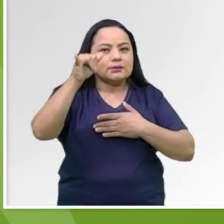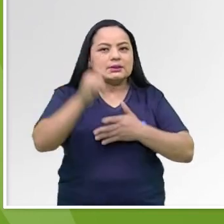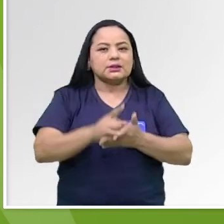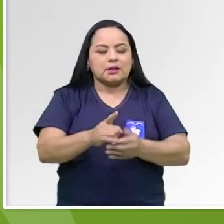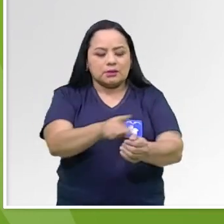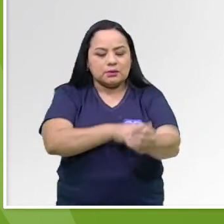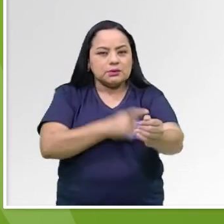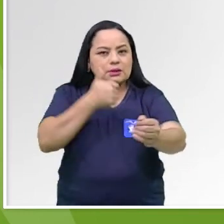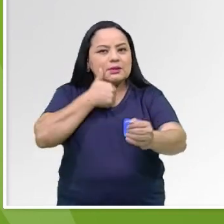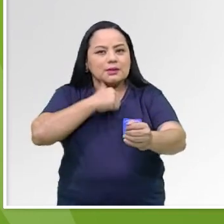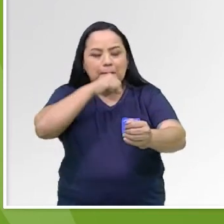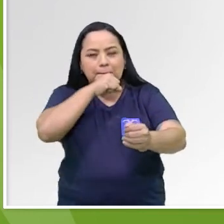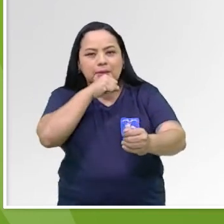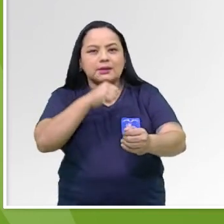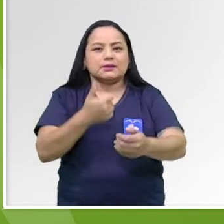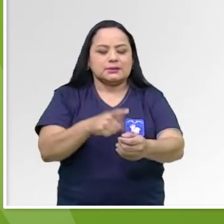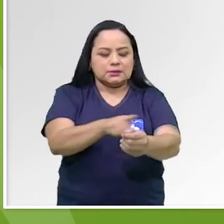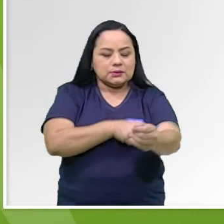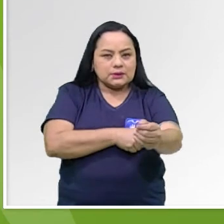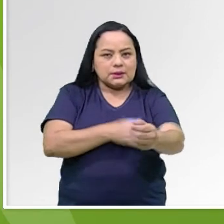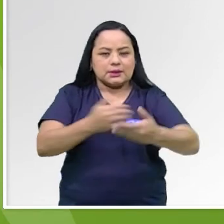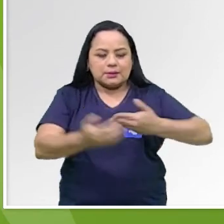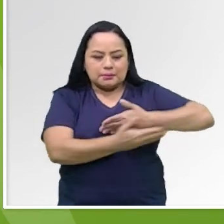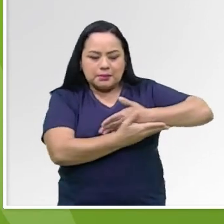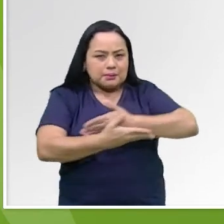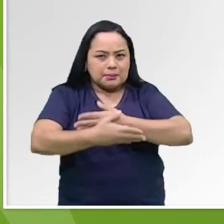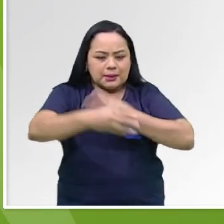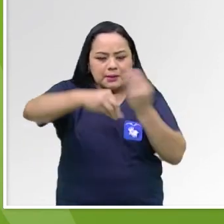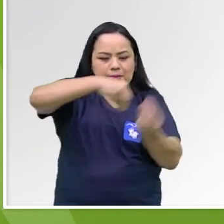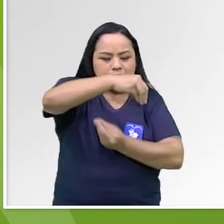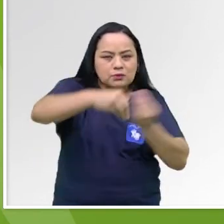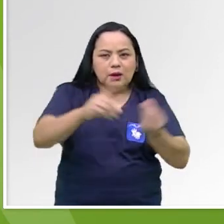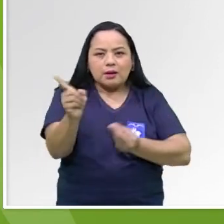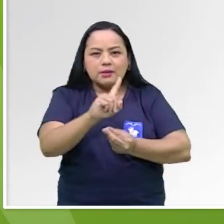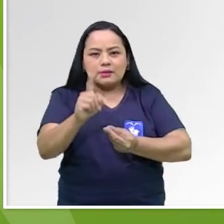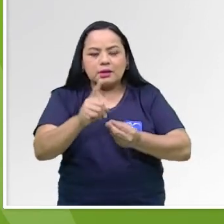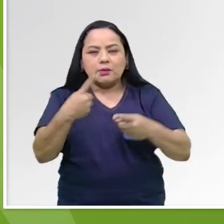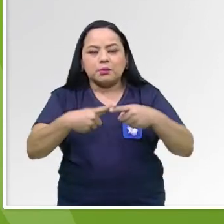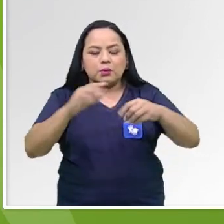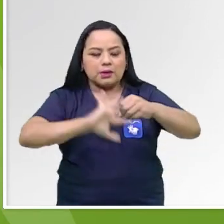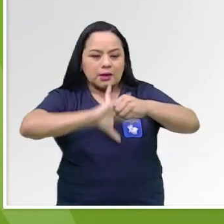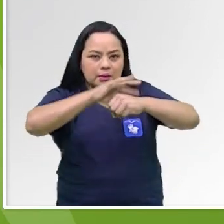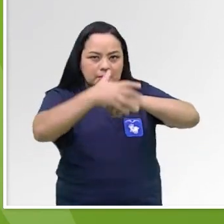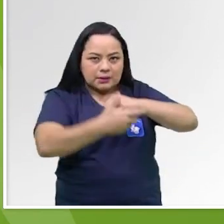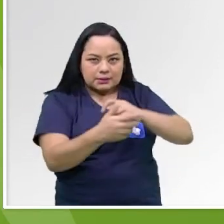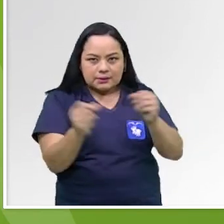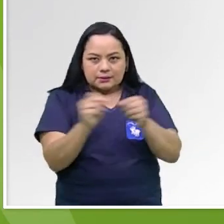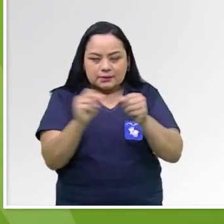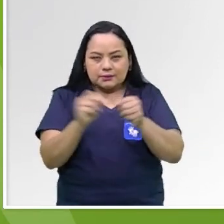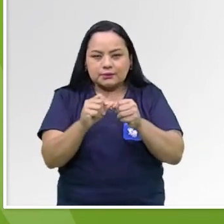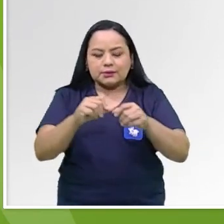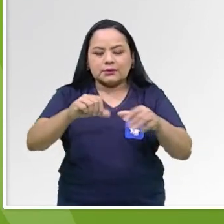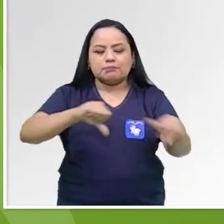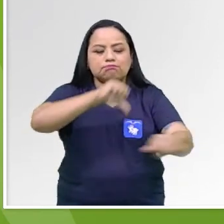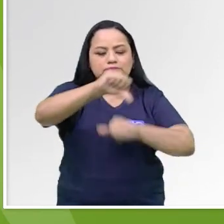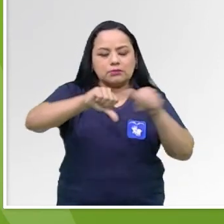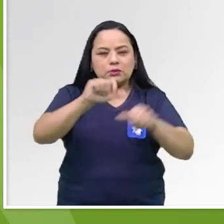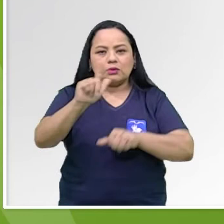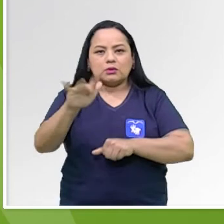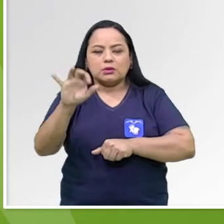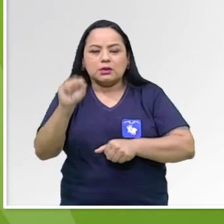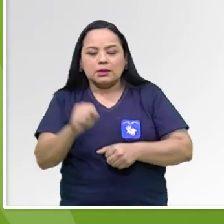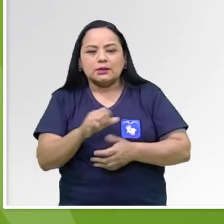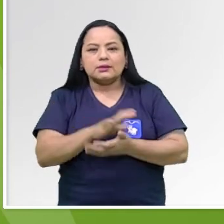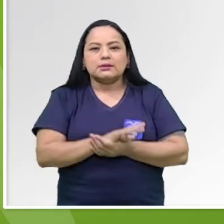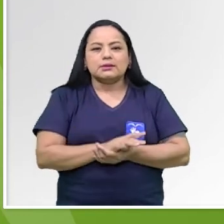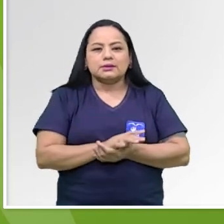do bebê se misturarem, tá? E aí, através da placenta, são feitas aí as trocas gasosas, né? Então é por lá